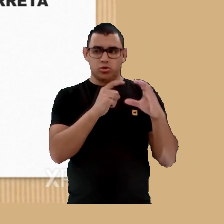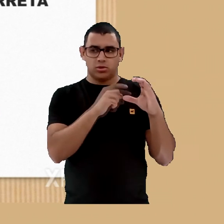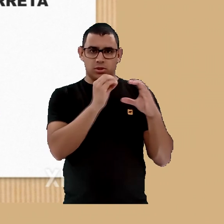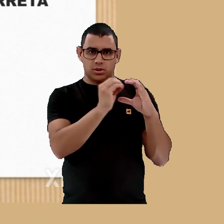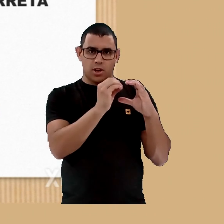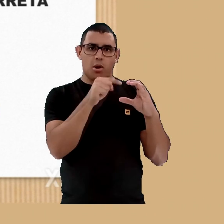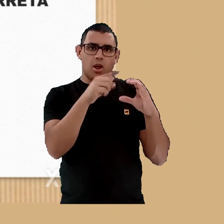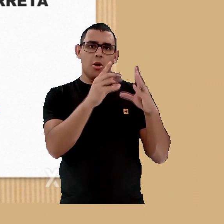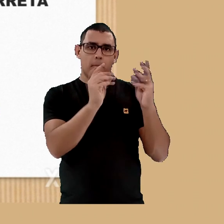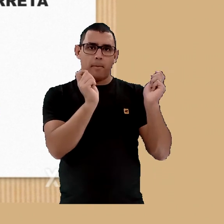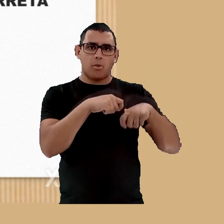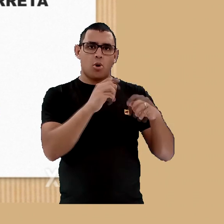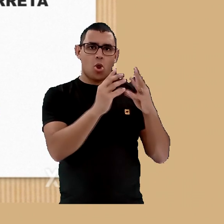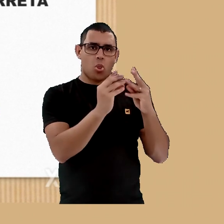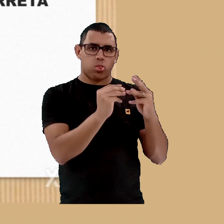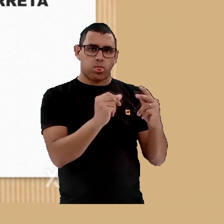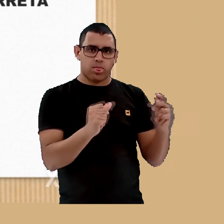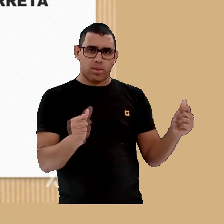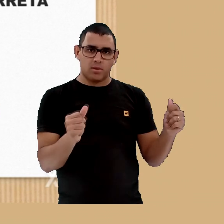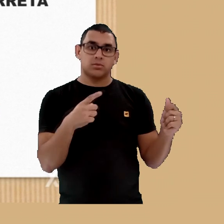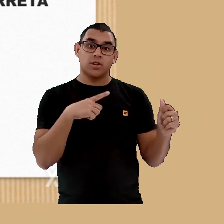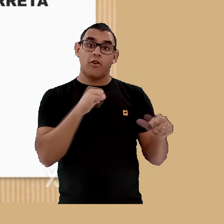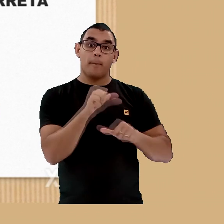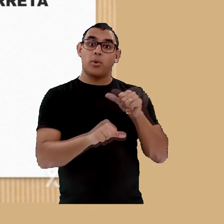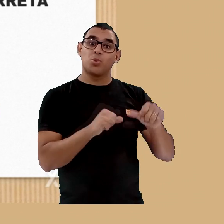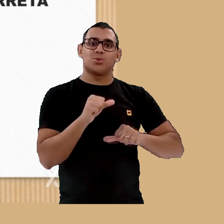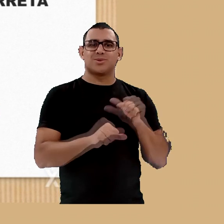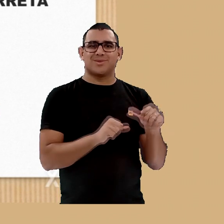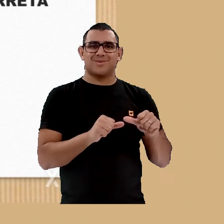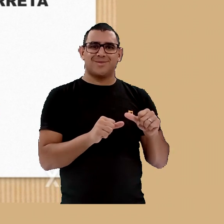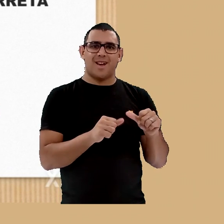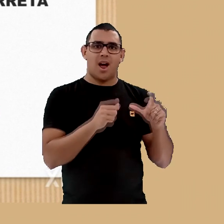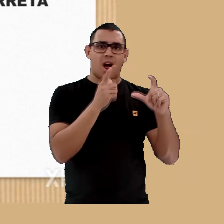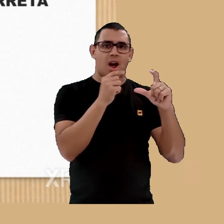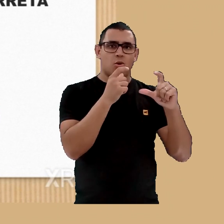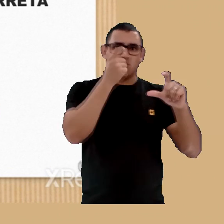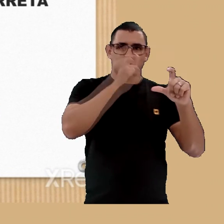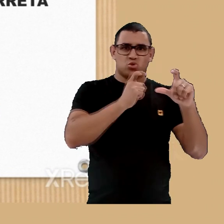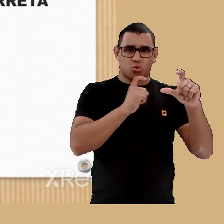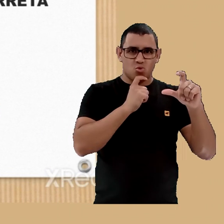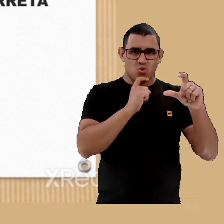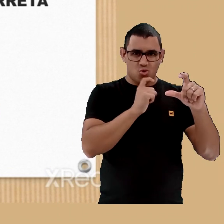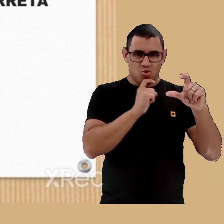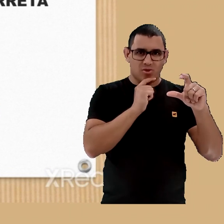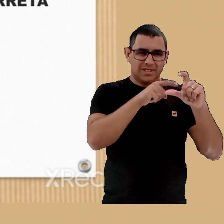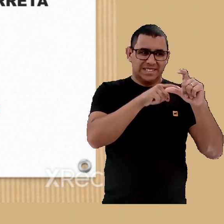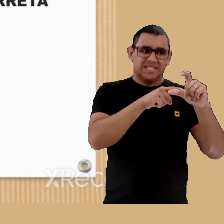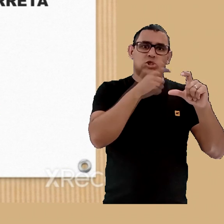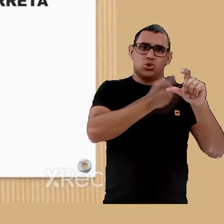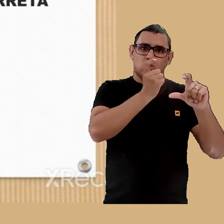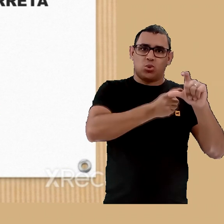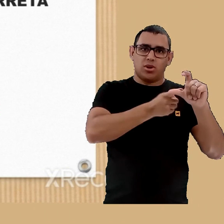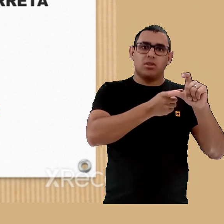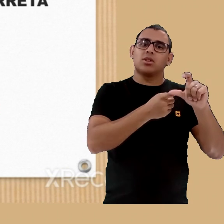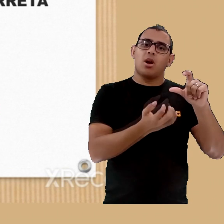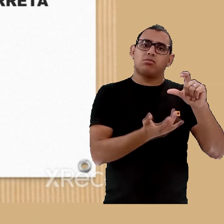que derreta totalmente? Então, observem que houve uma mudança de estado. Então, se ocorreu uma mudança de estado, o